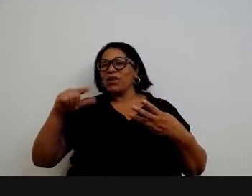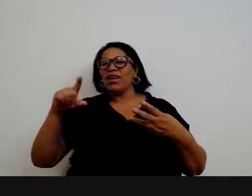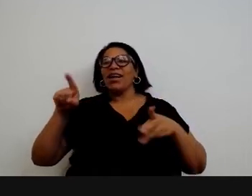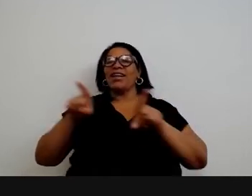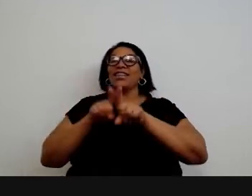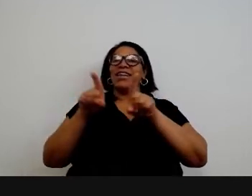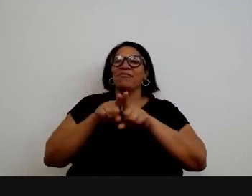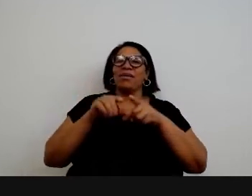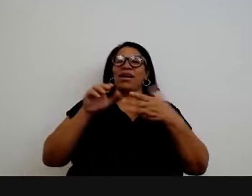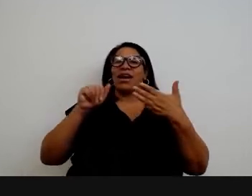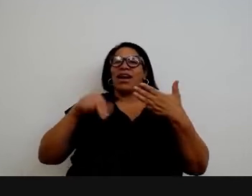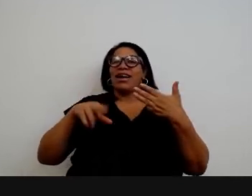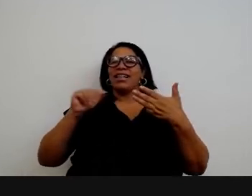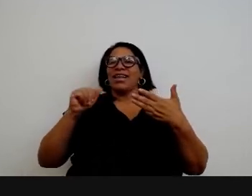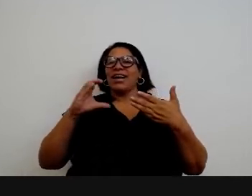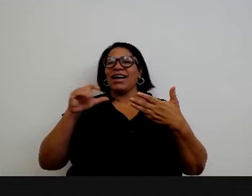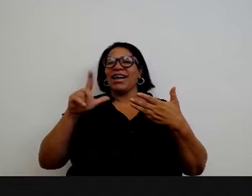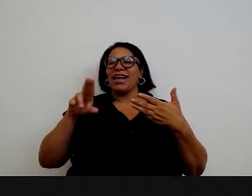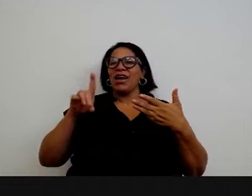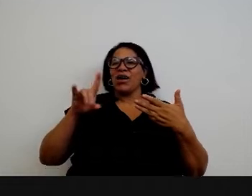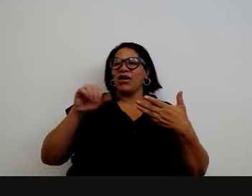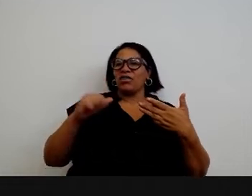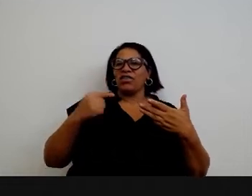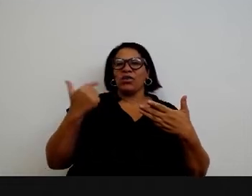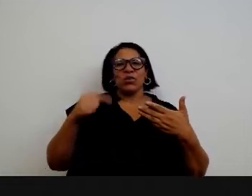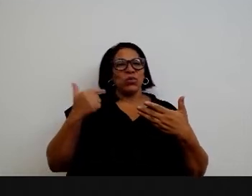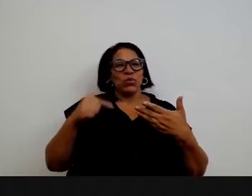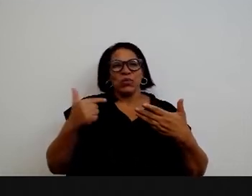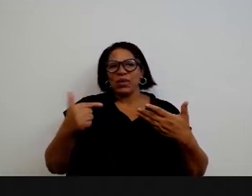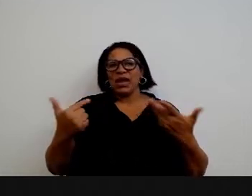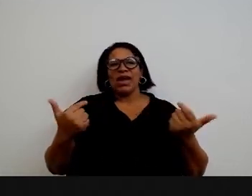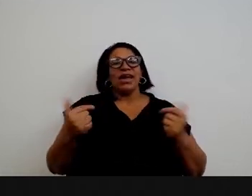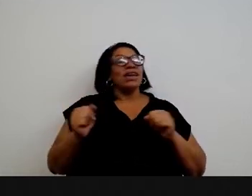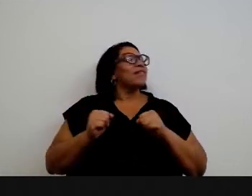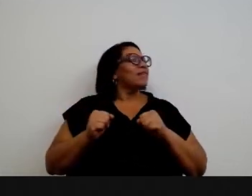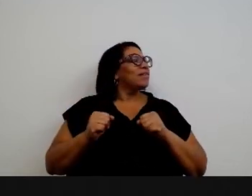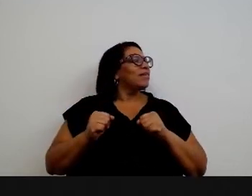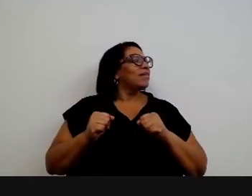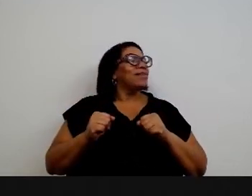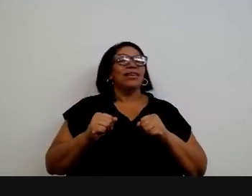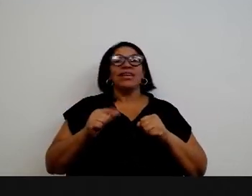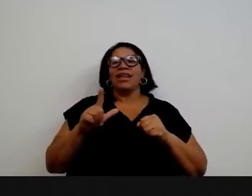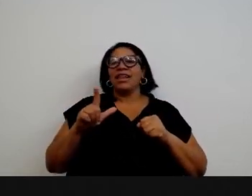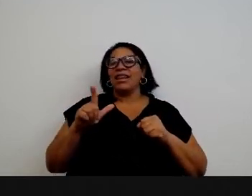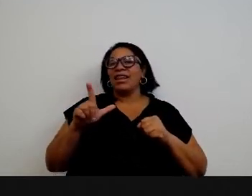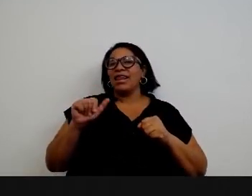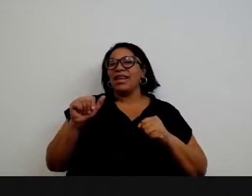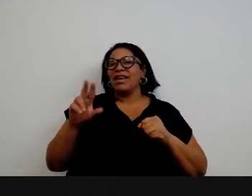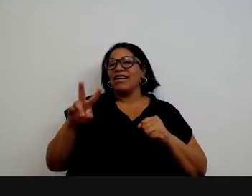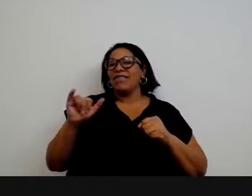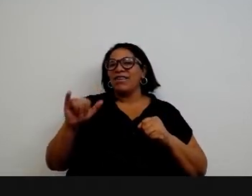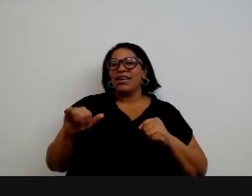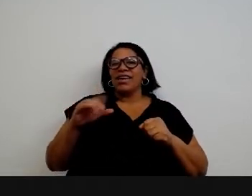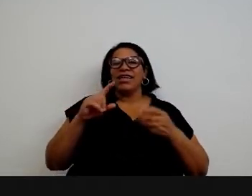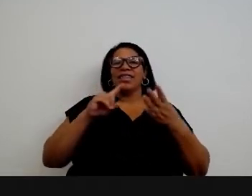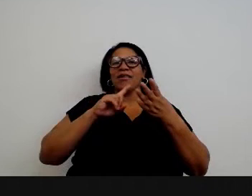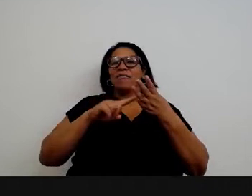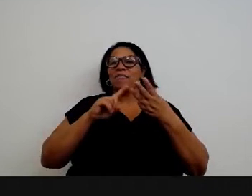ali também, Ana Cláudia, que não está aqui, mas que está em espírito, com certeza. Leif, Plínio,